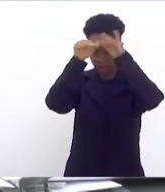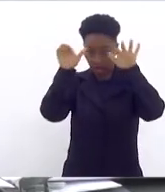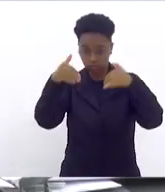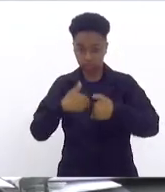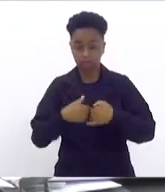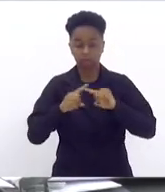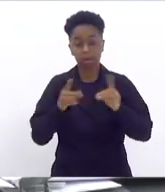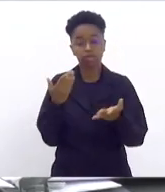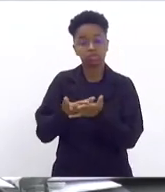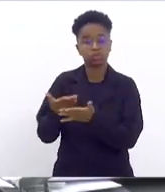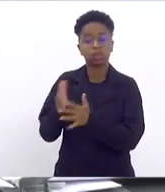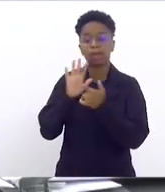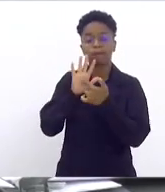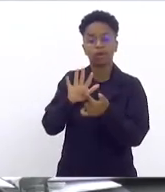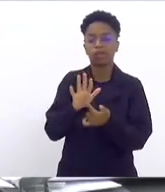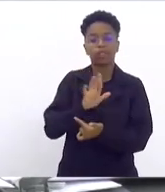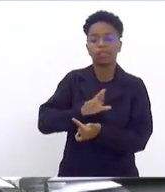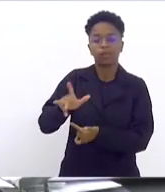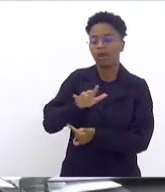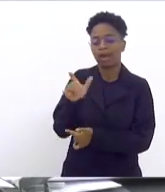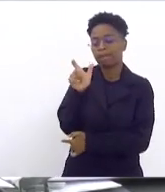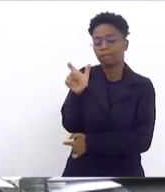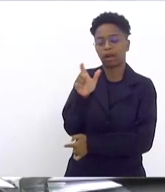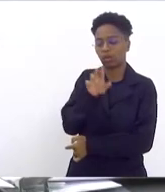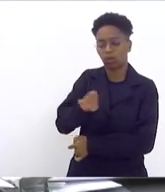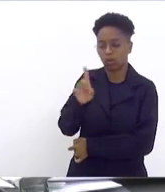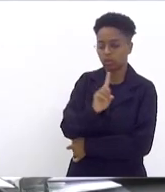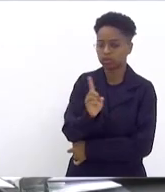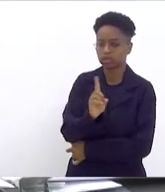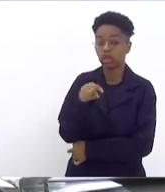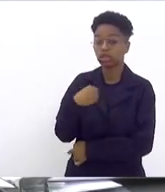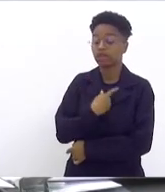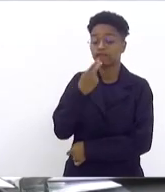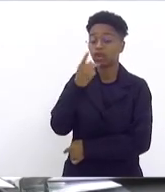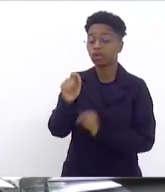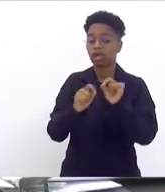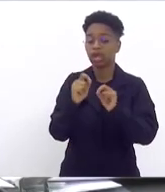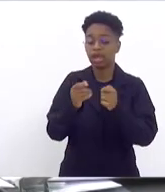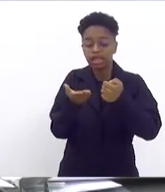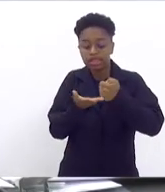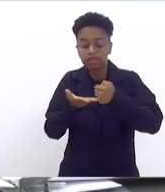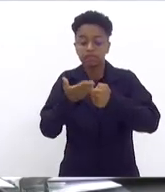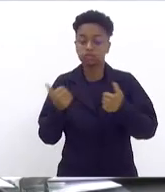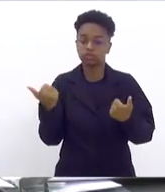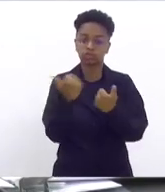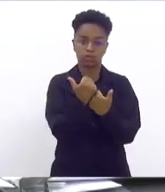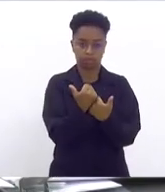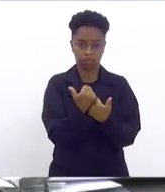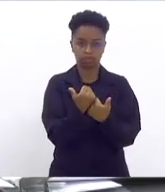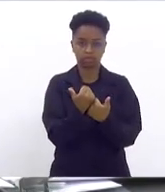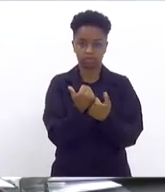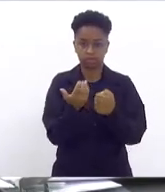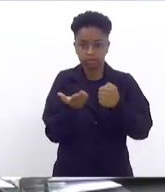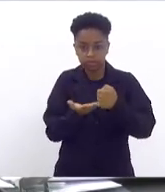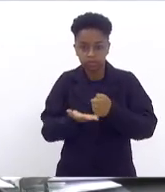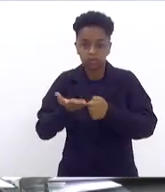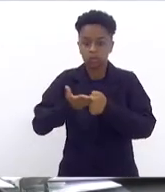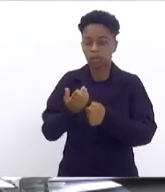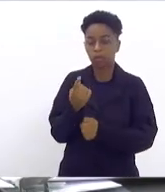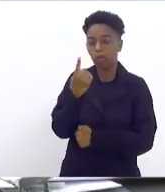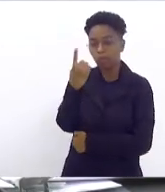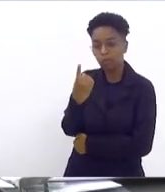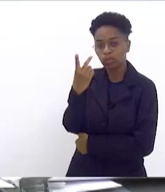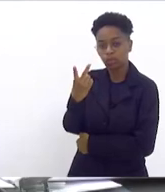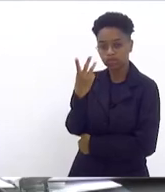que não será mais essa nomenclatura usada. E que nós vamos falar agora de nível de suporte. Nível de suporte 1, 2